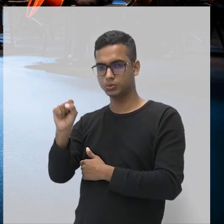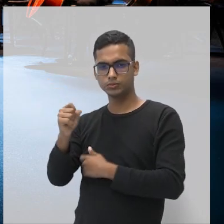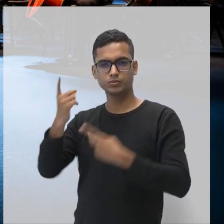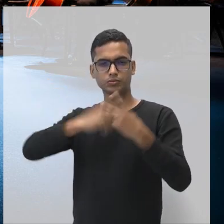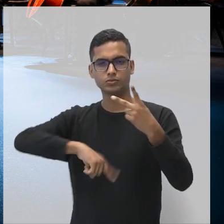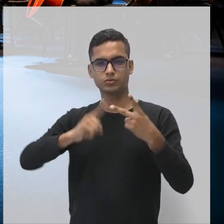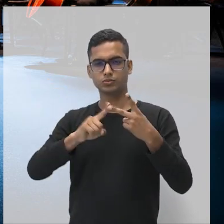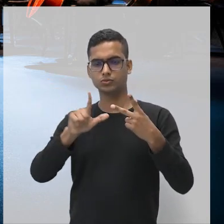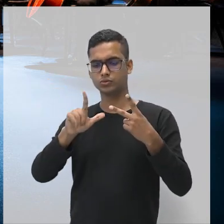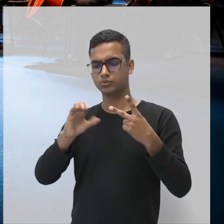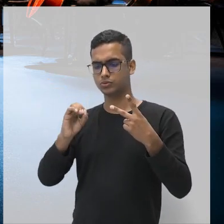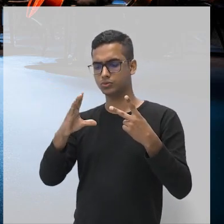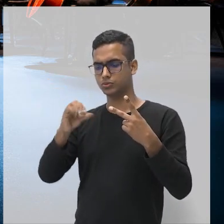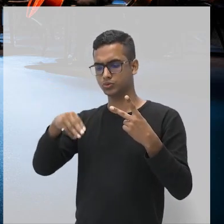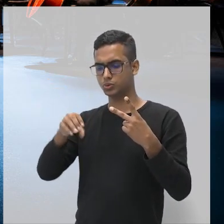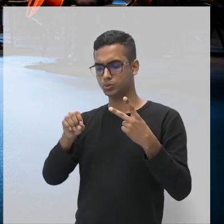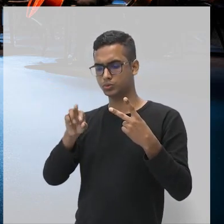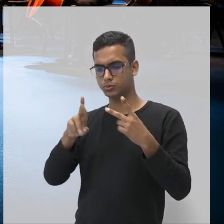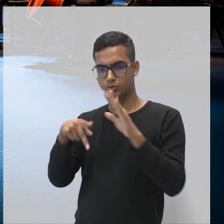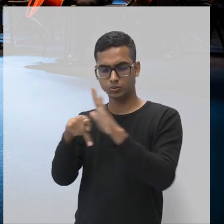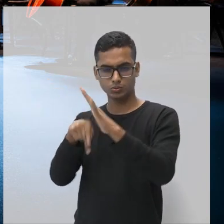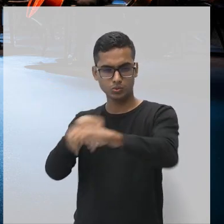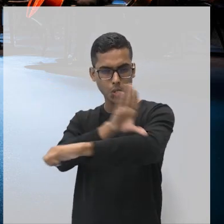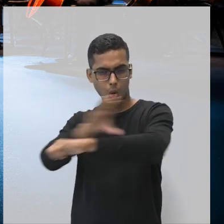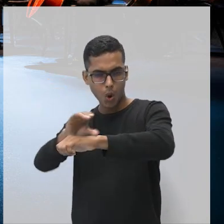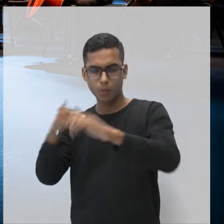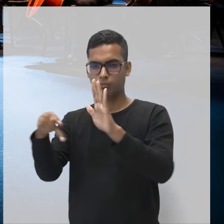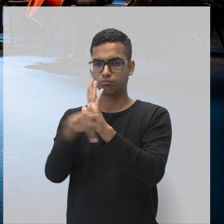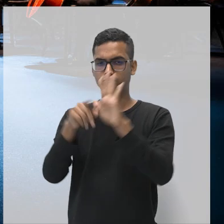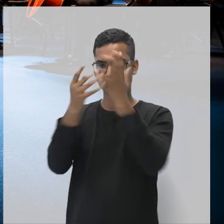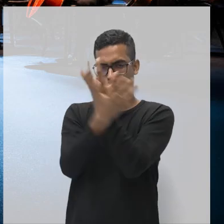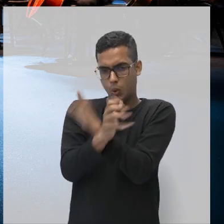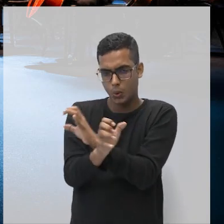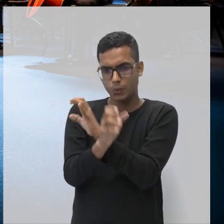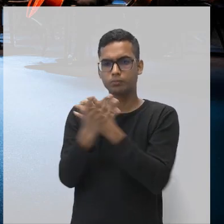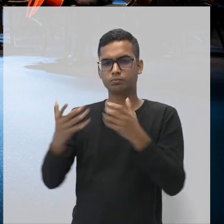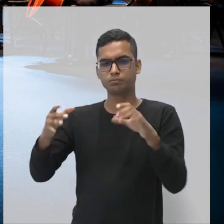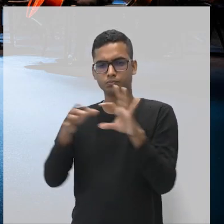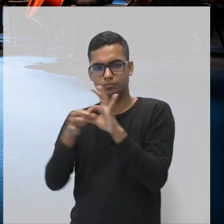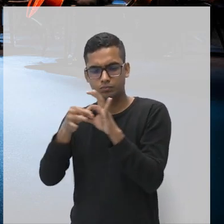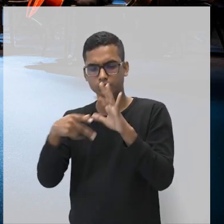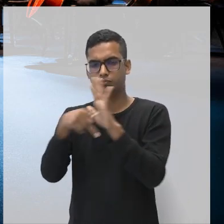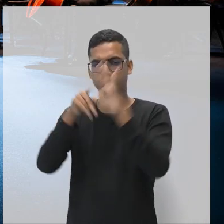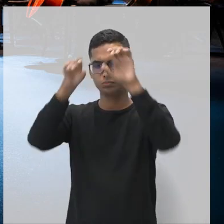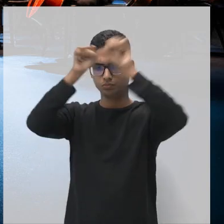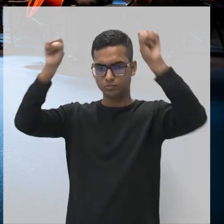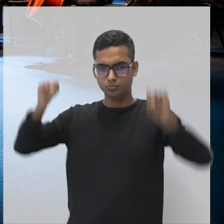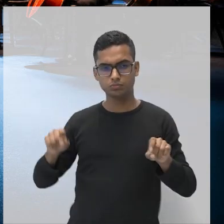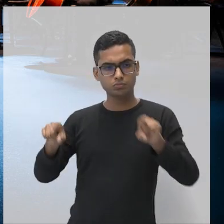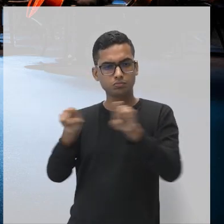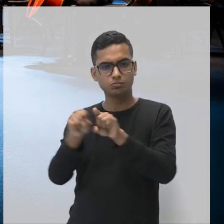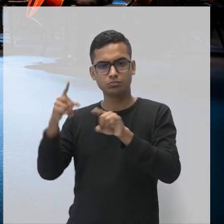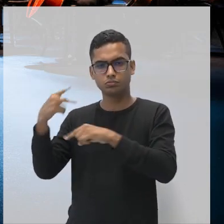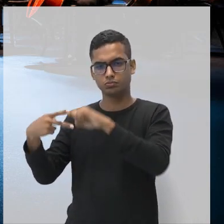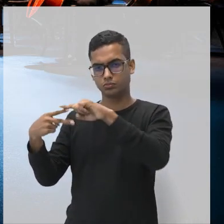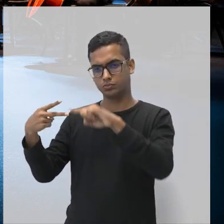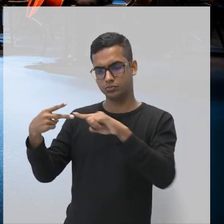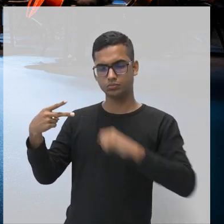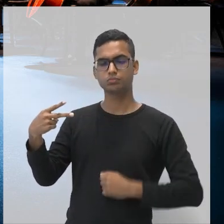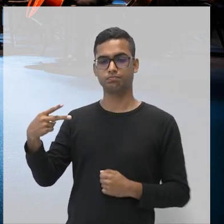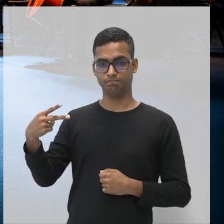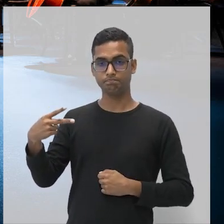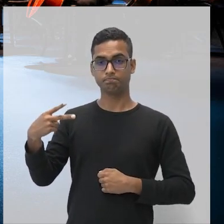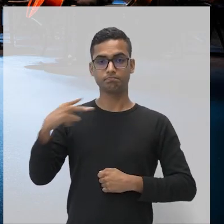e esquelético, né? Se destacam em uma coreografia impecável, regendo cada movimento